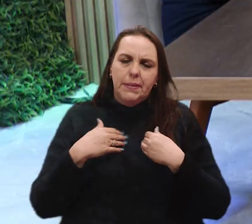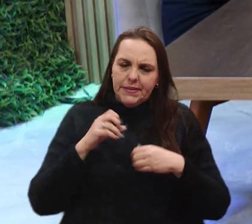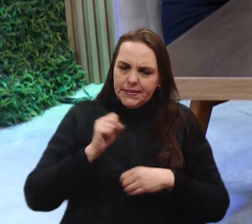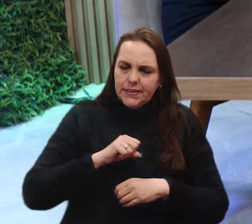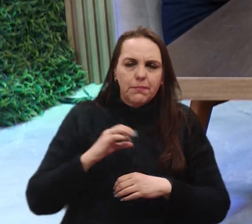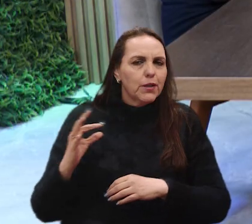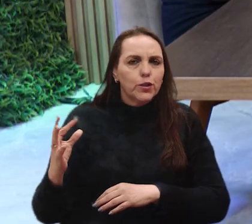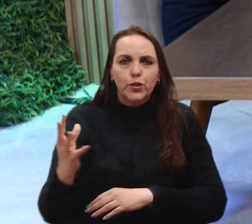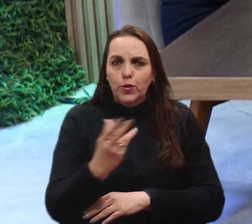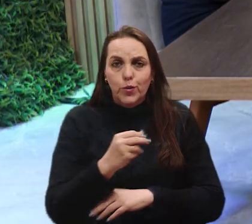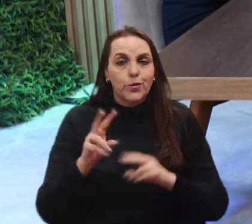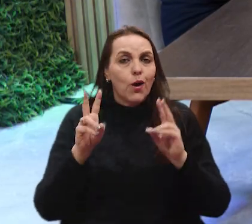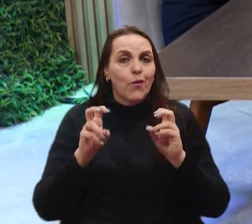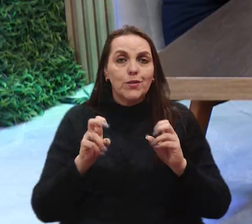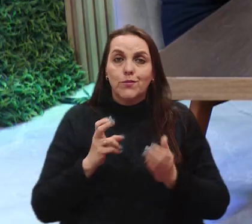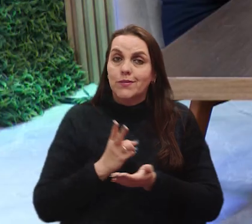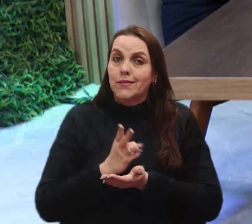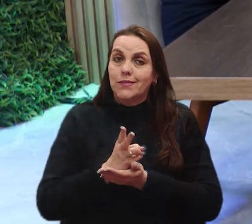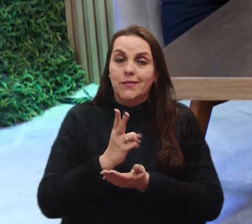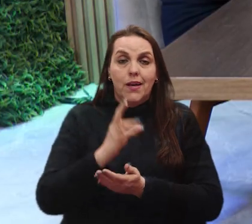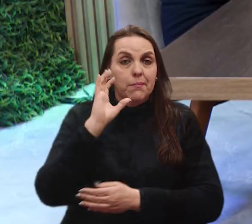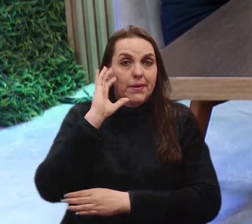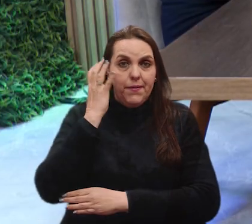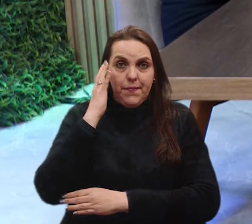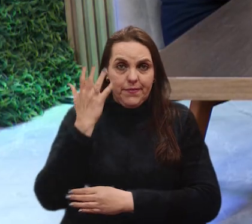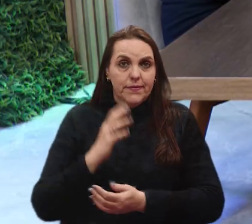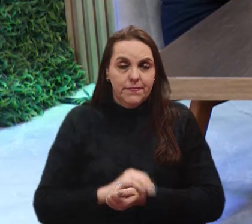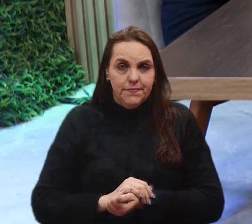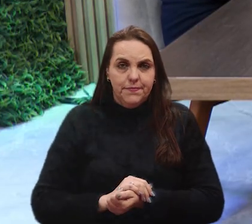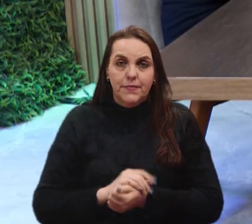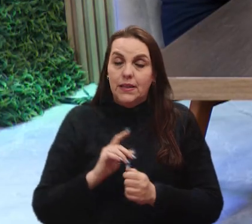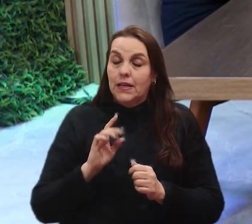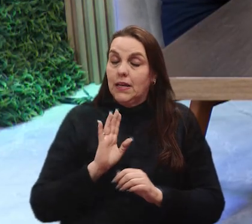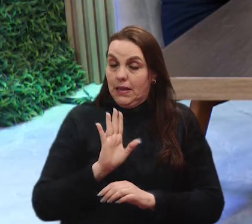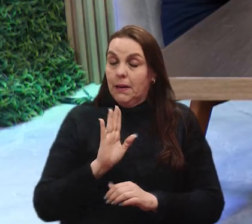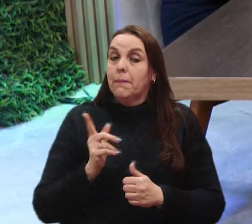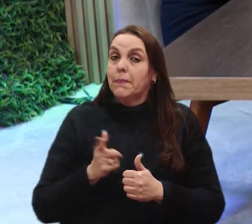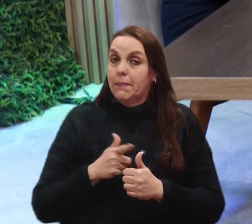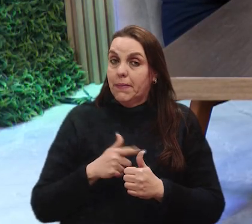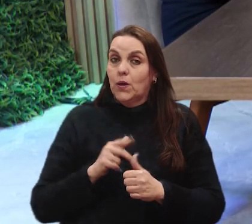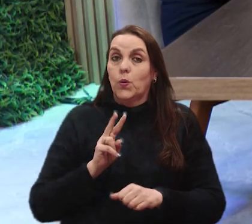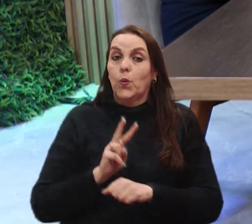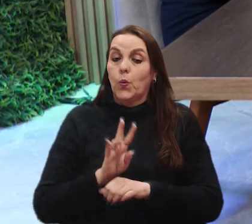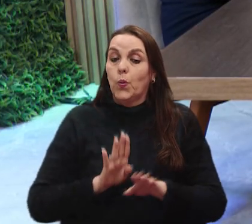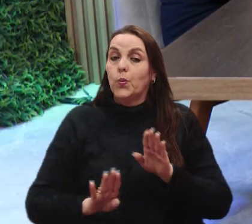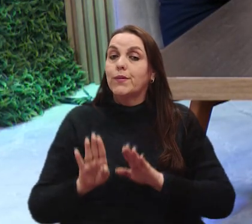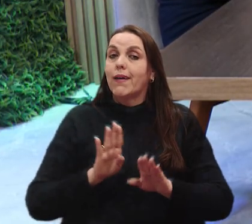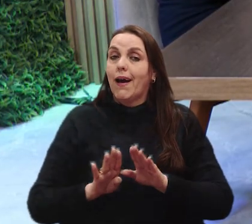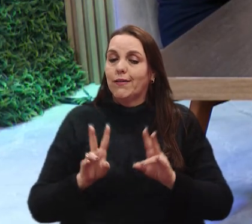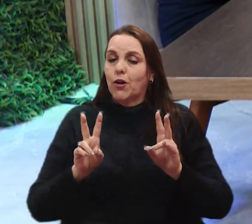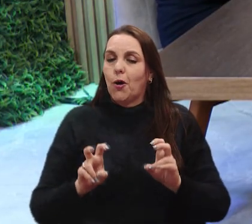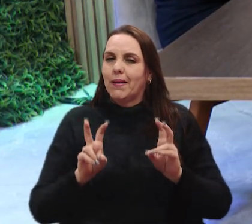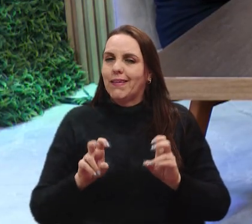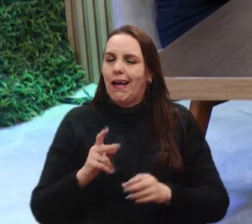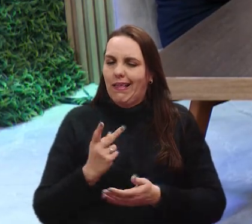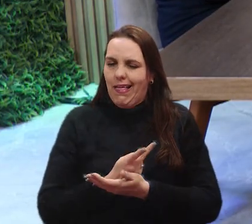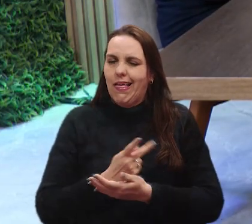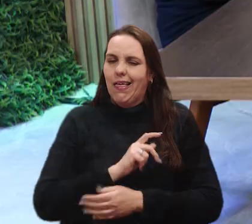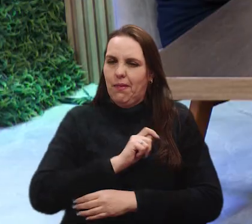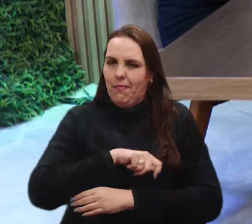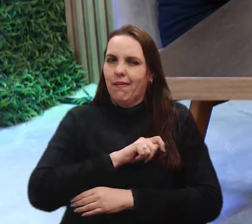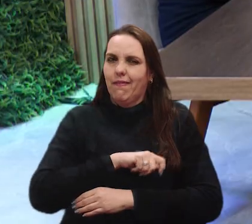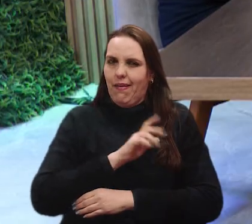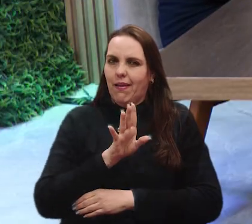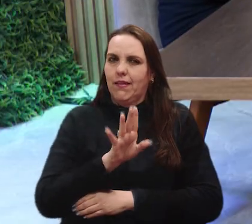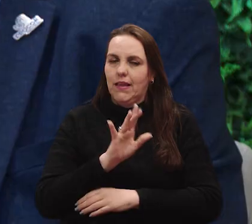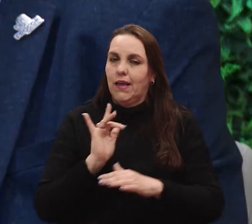é um assunto recorrente e a gente primeiro tem que ter cuidado com os comentários levianos que tem nas